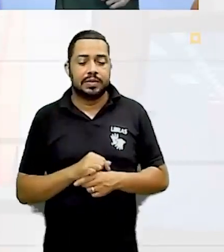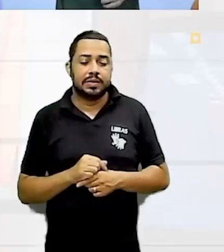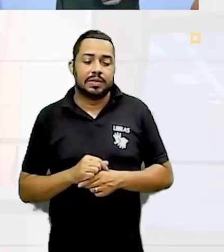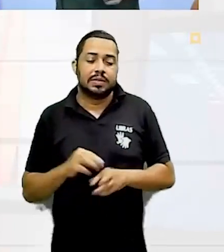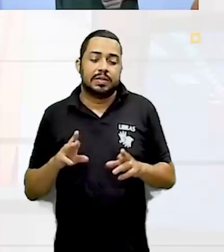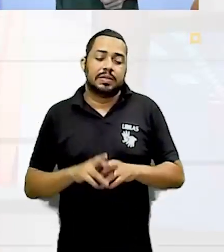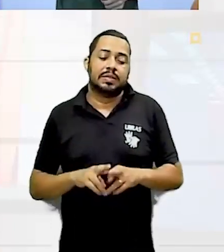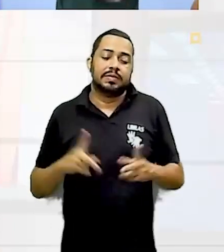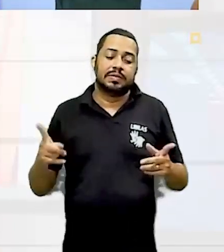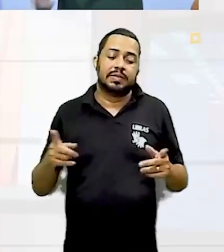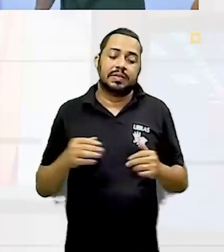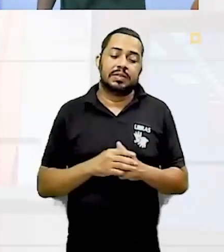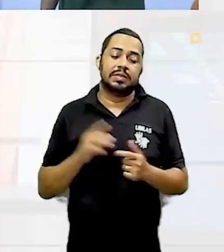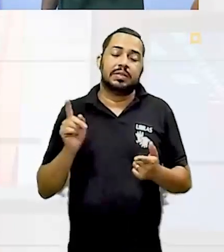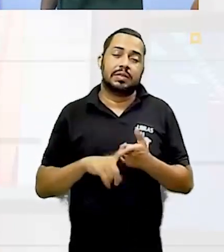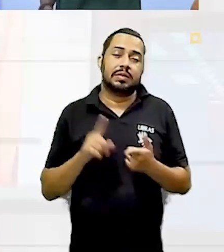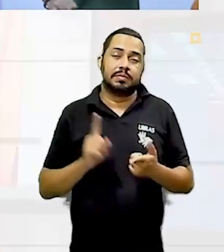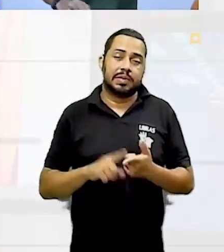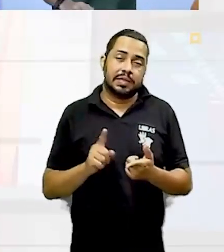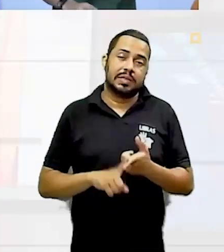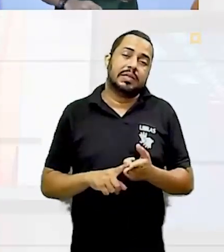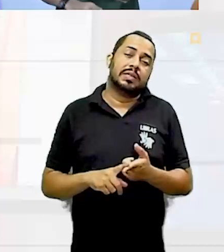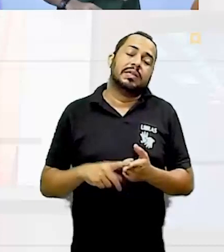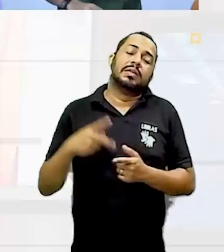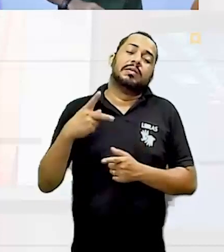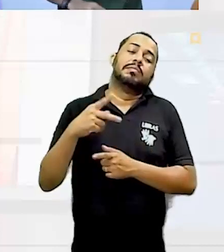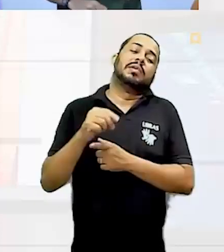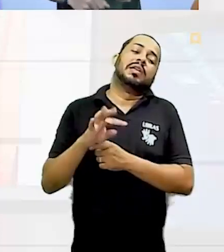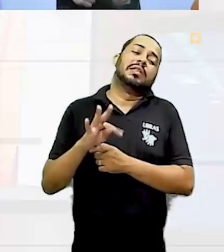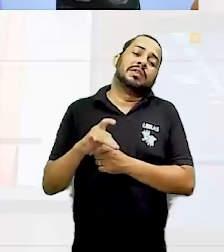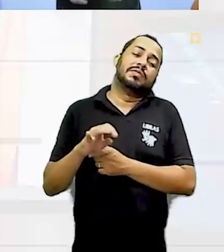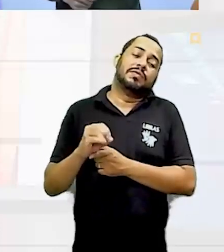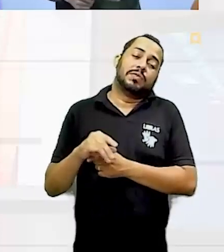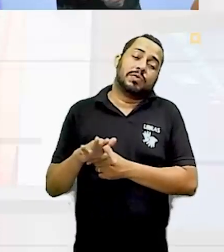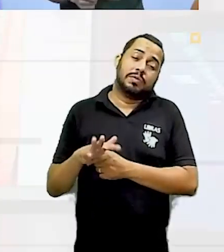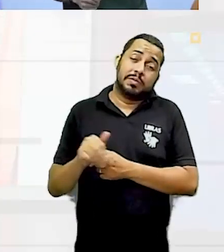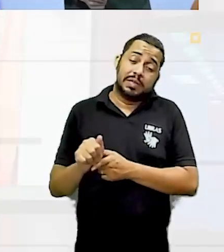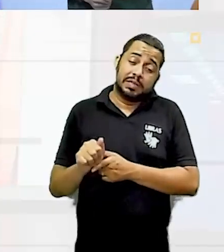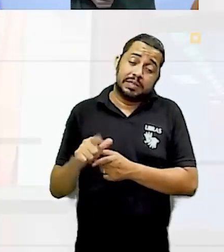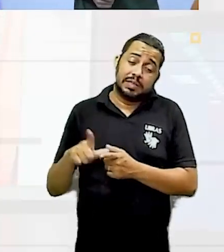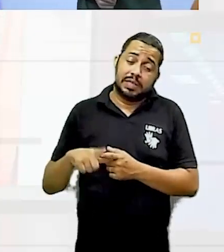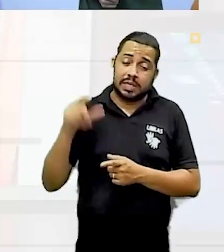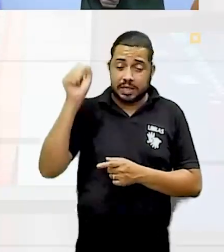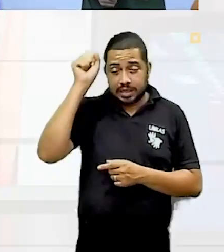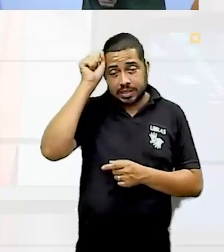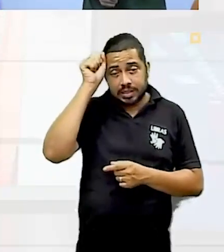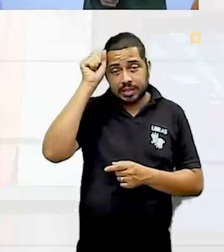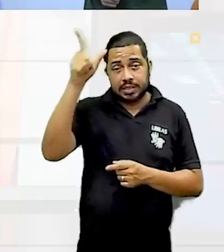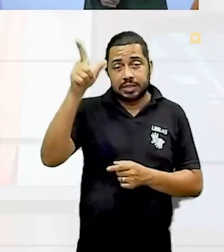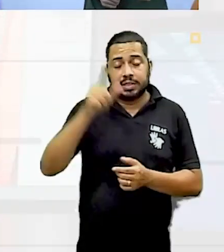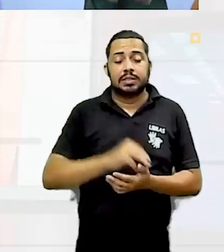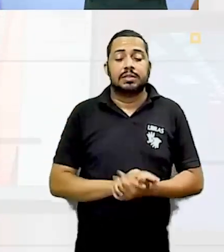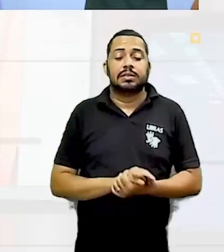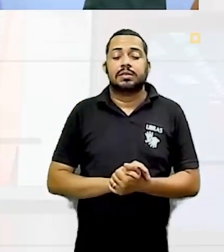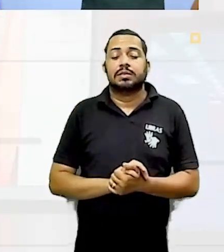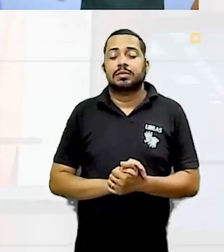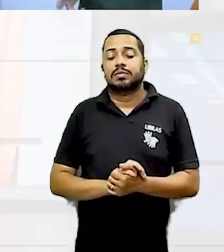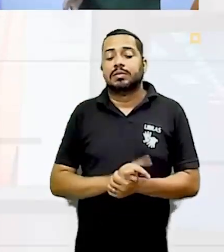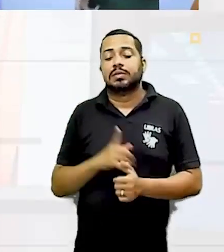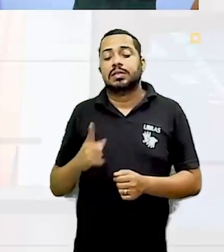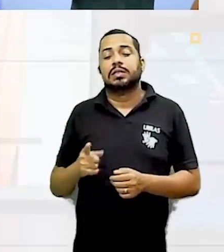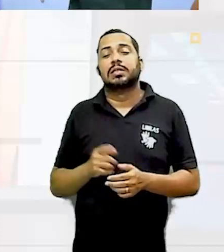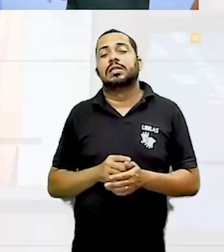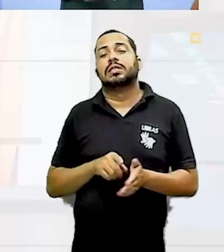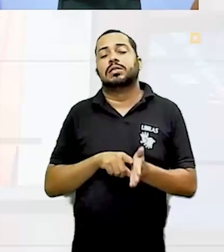pegada diferente, também é de plataforma linear, mas ele também traz essa ideia de você